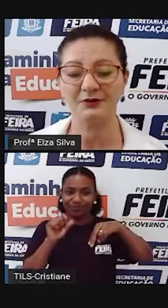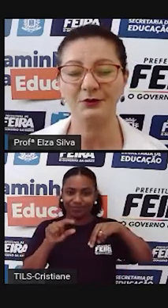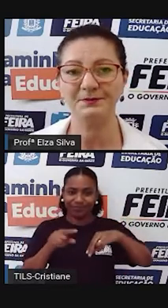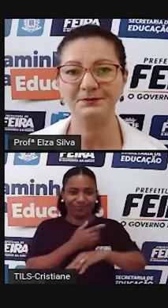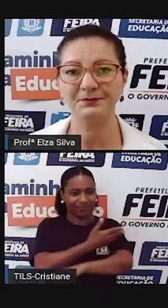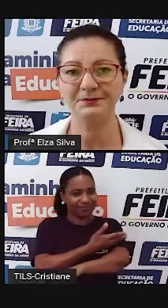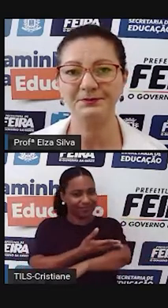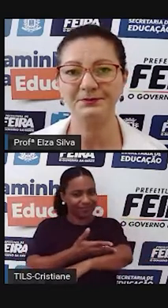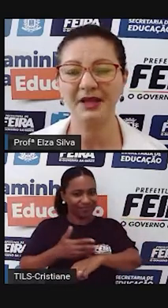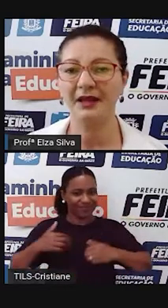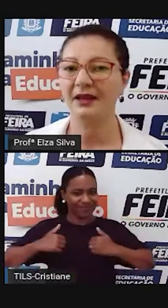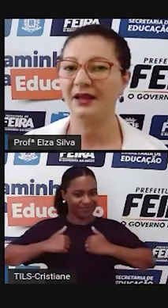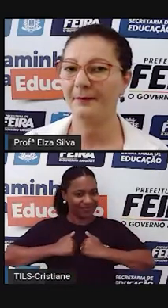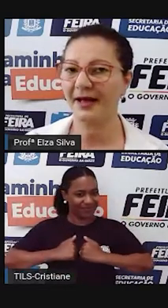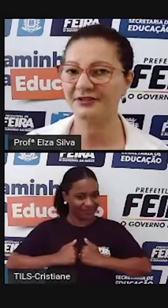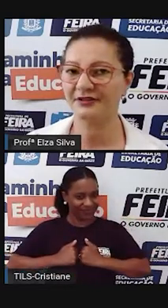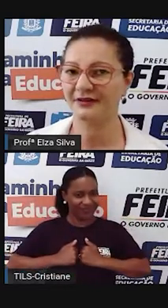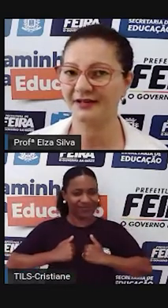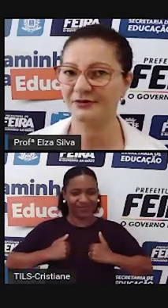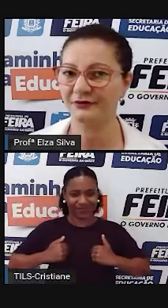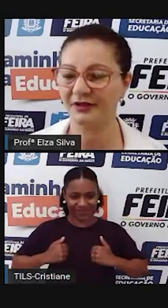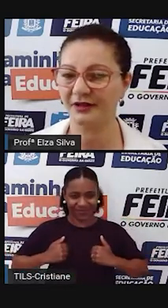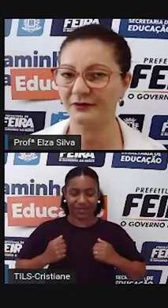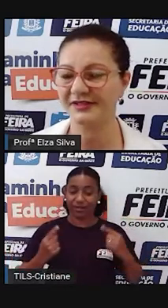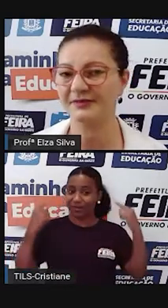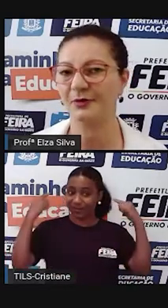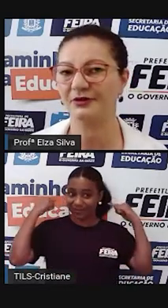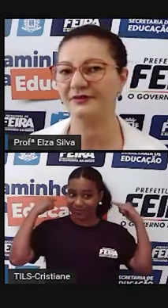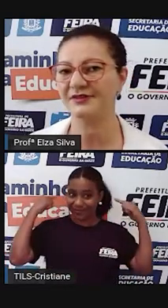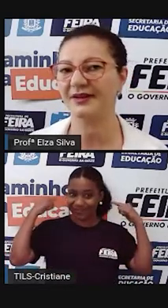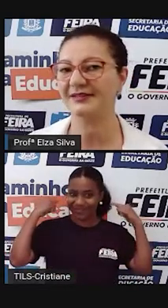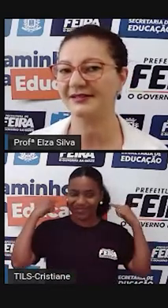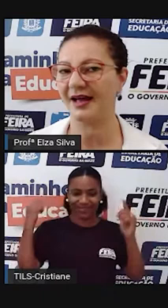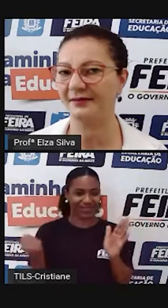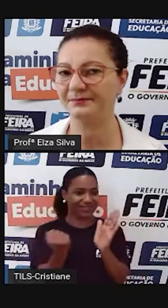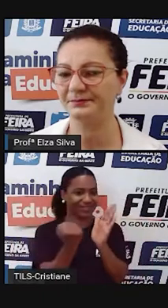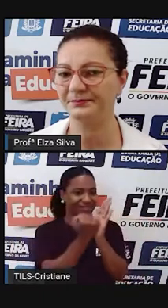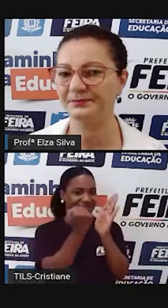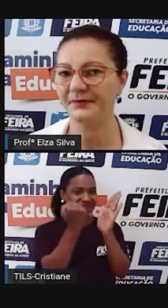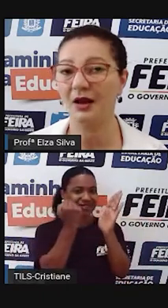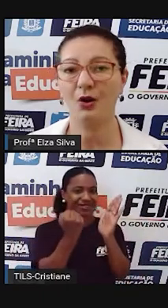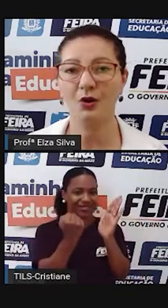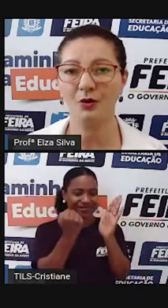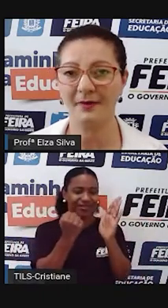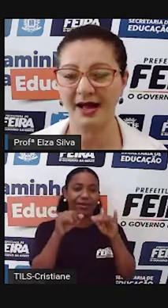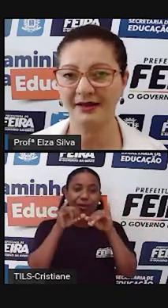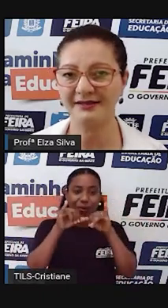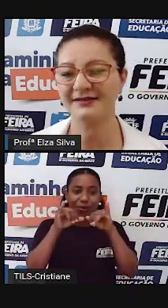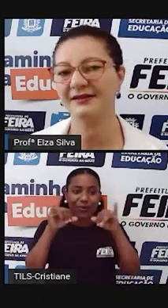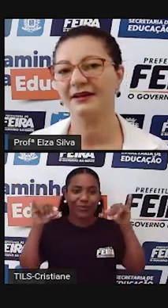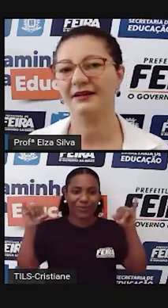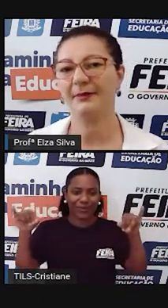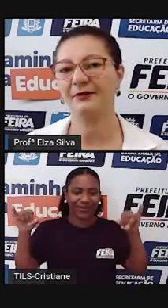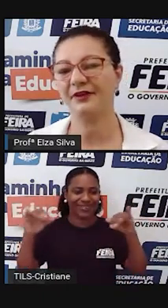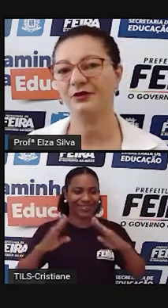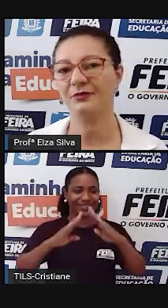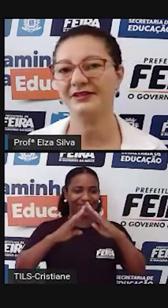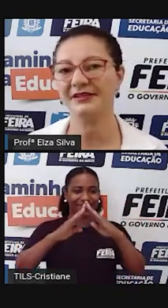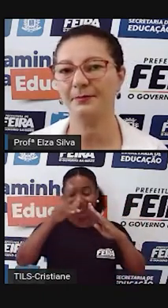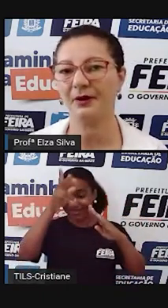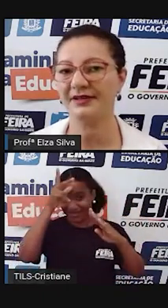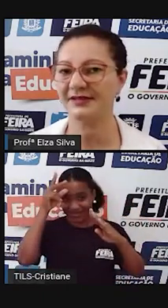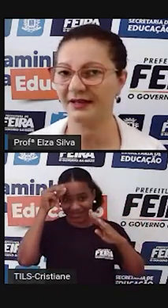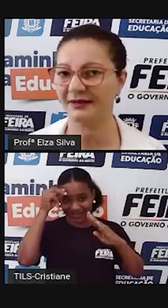guarda-pão branco. E na parte de trás do vídeo vocês podem visualizar logomarcas da